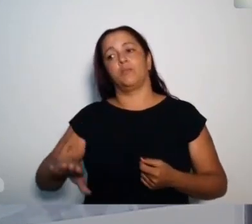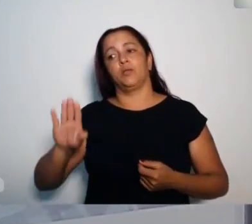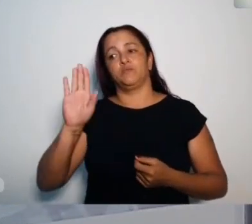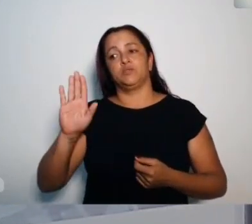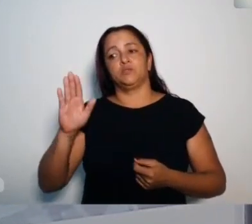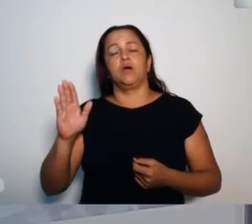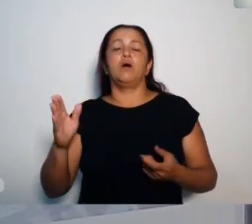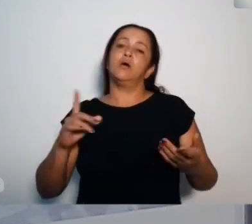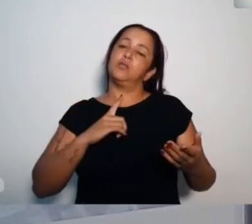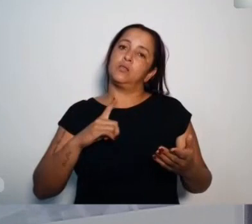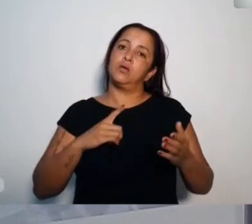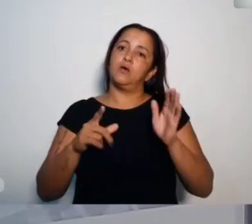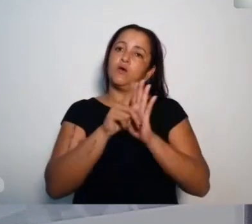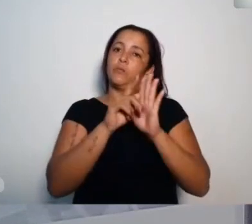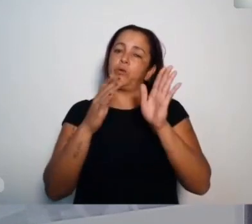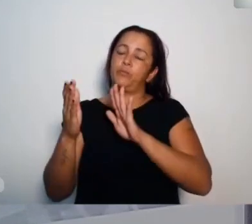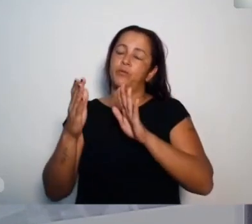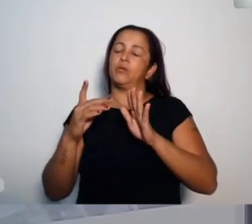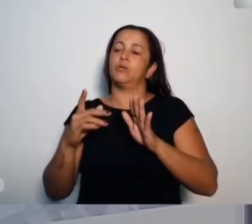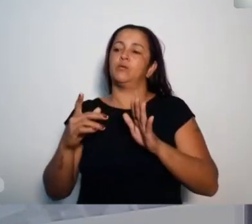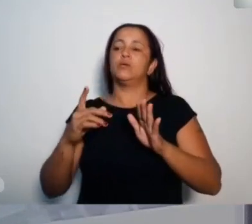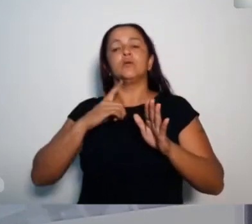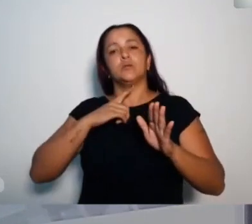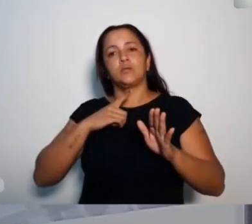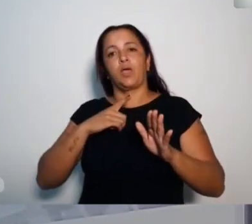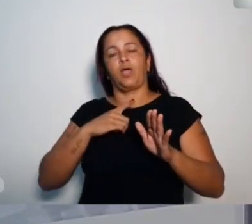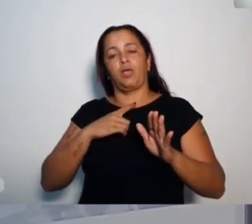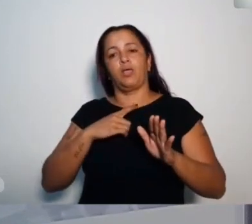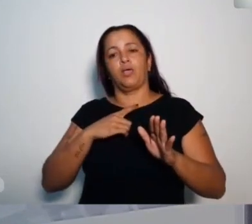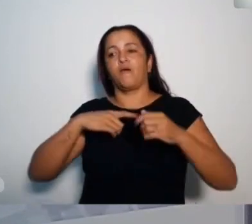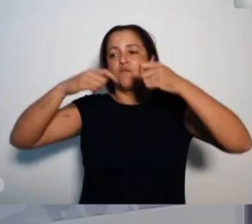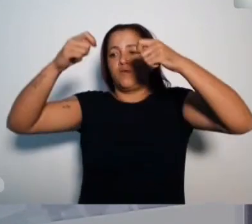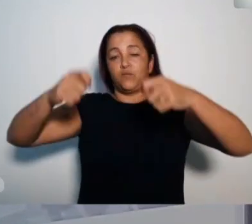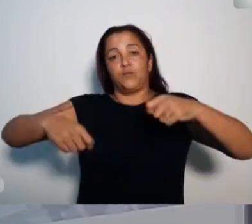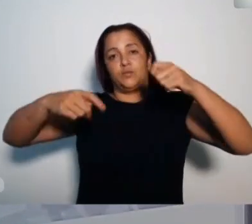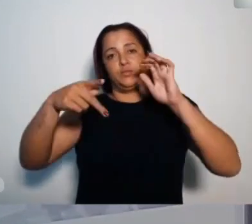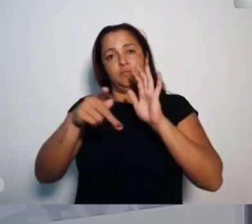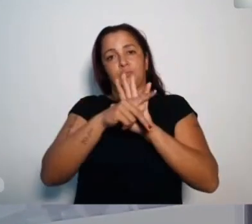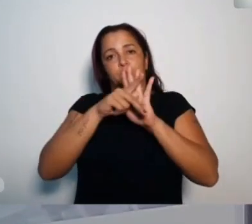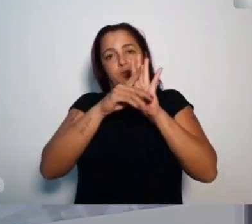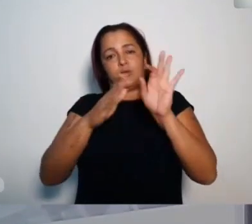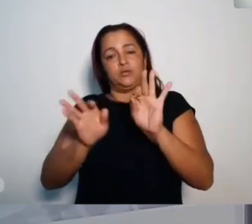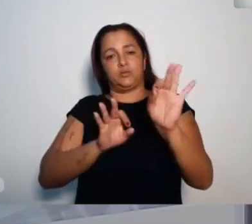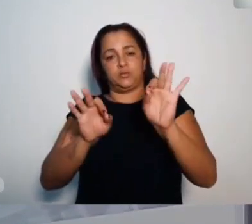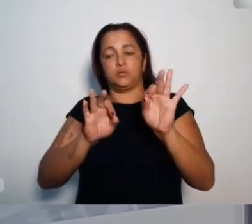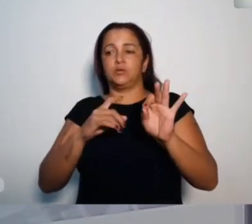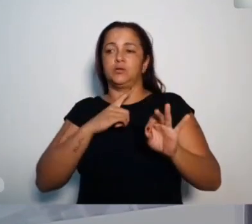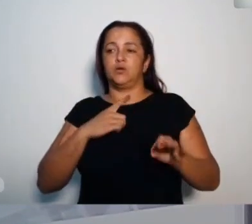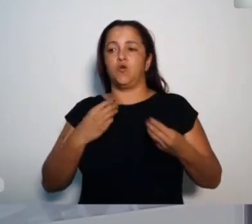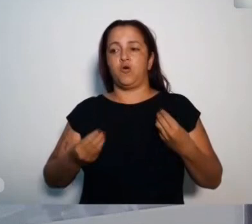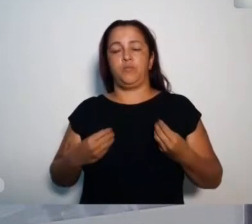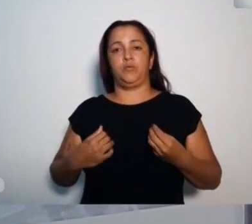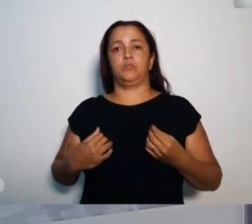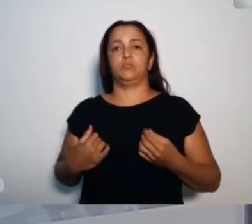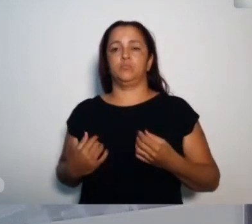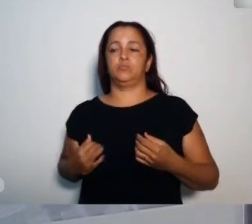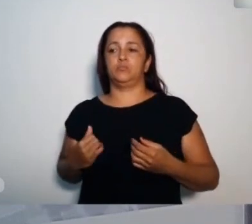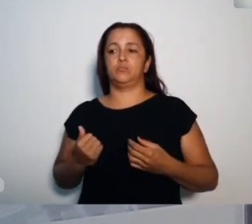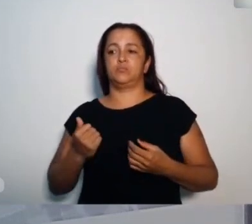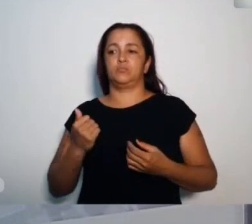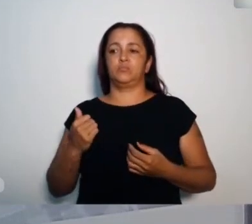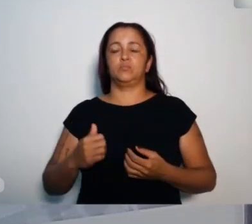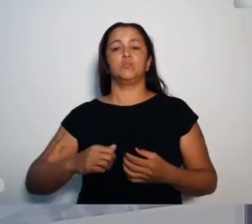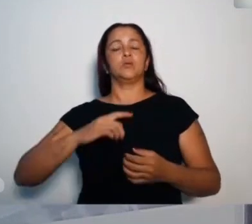seu projeto, são a favor dele, ou seja, também são contra a soltura de fogos de